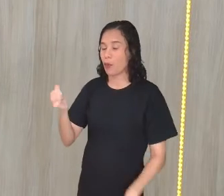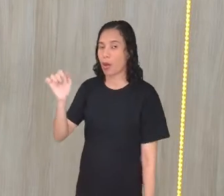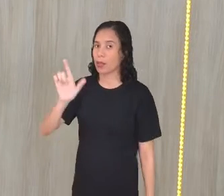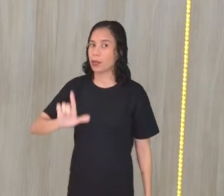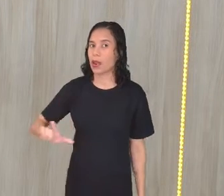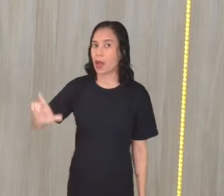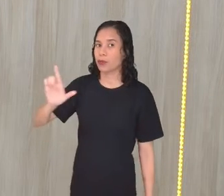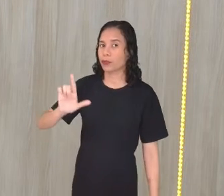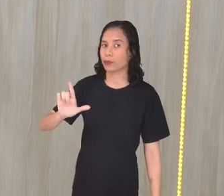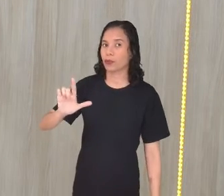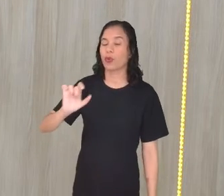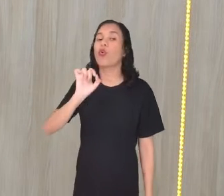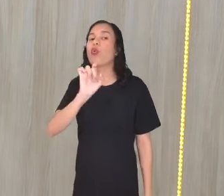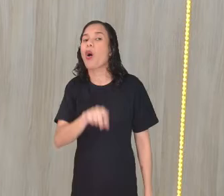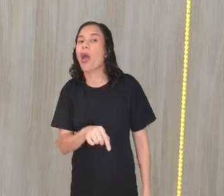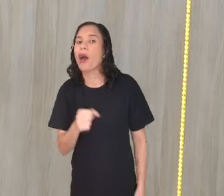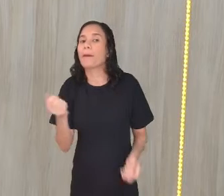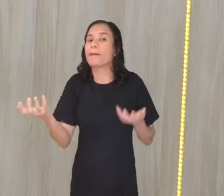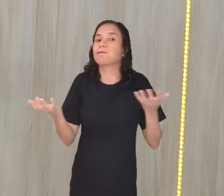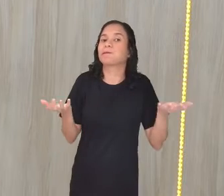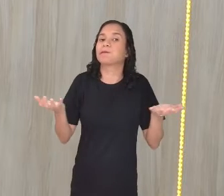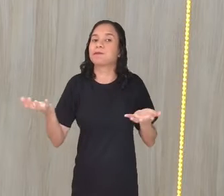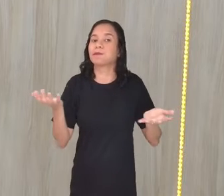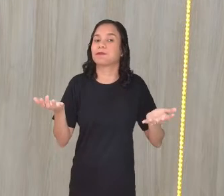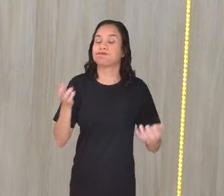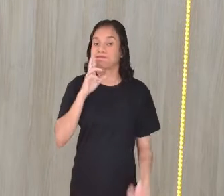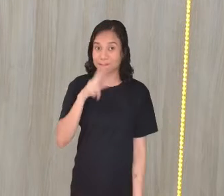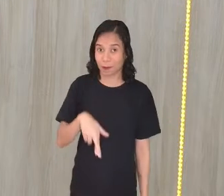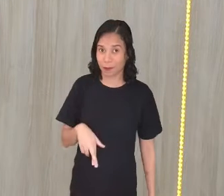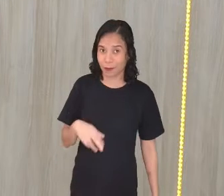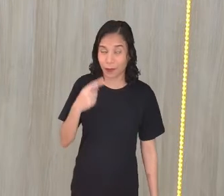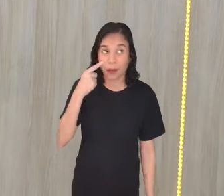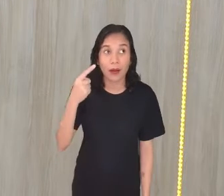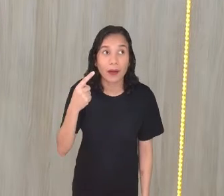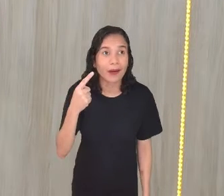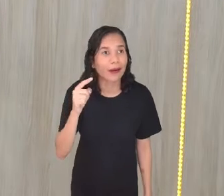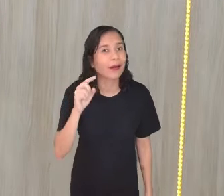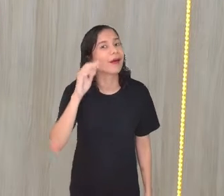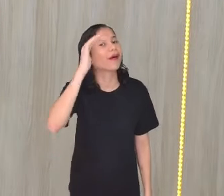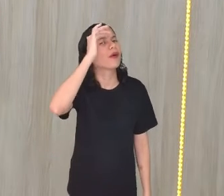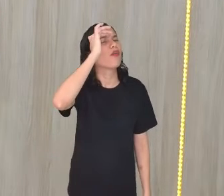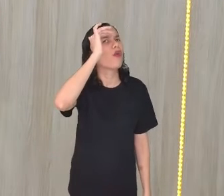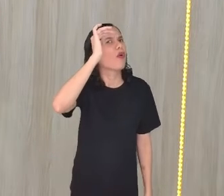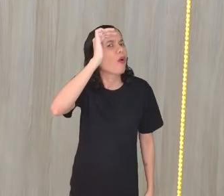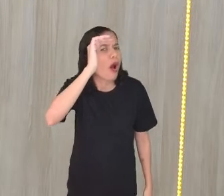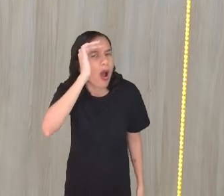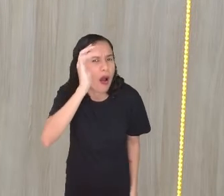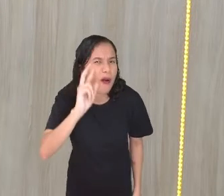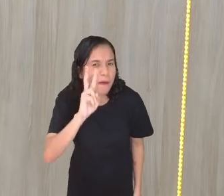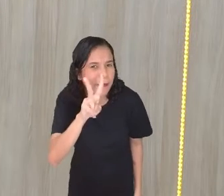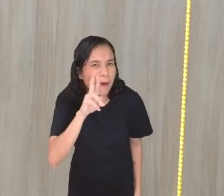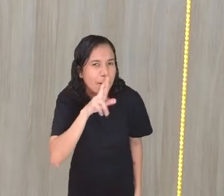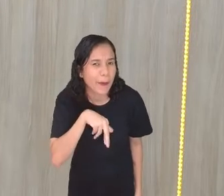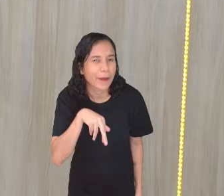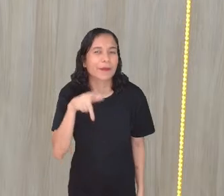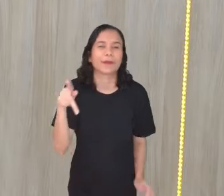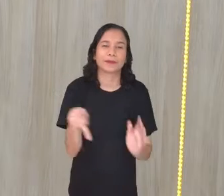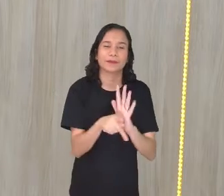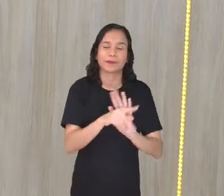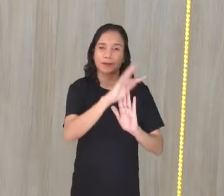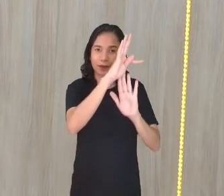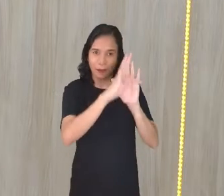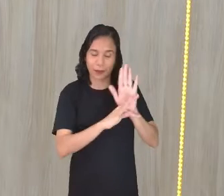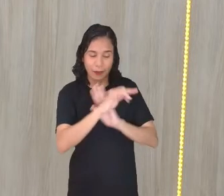Qual dos dois é o literário e qual dos dois é o não literário? Respondam aí. Escuto vozes, respostas. pessoal. Então, o texto de